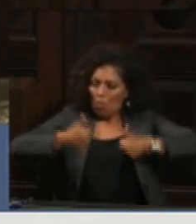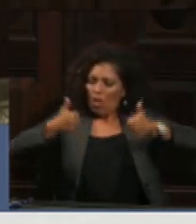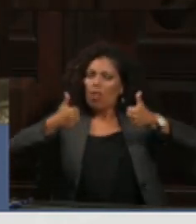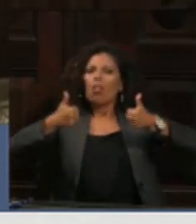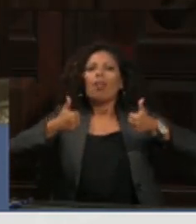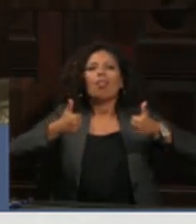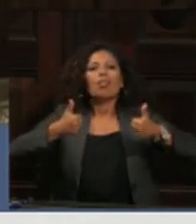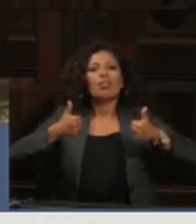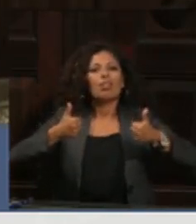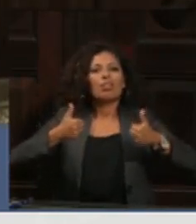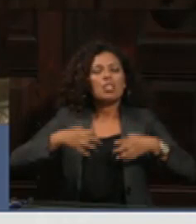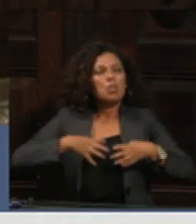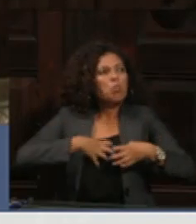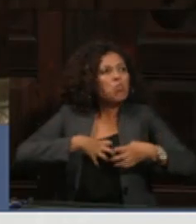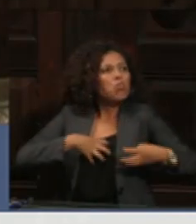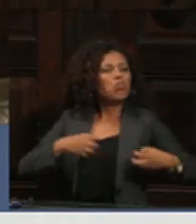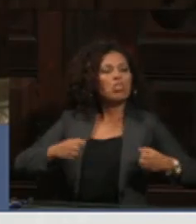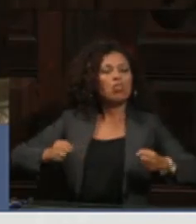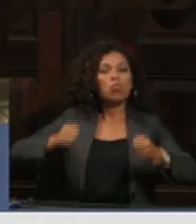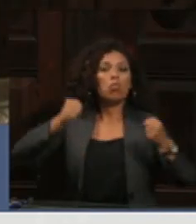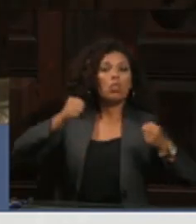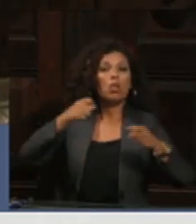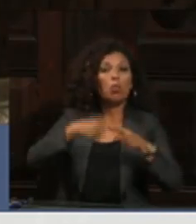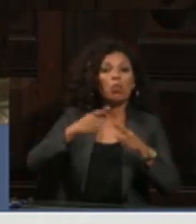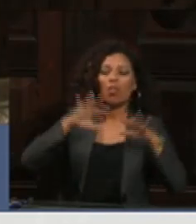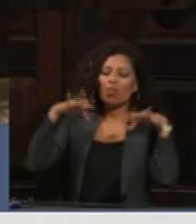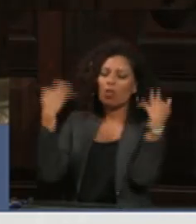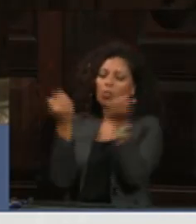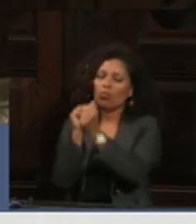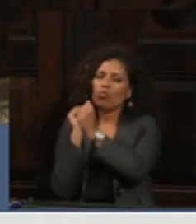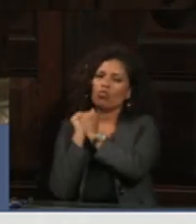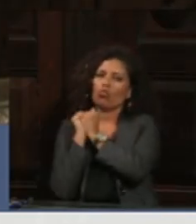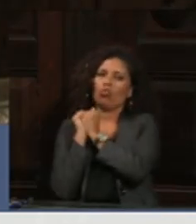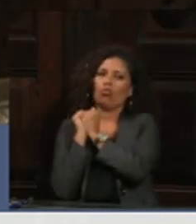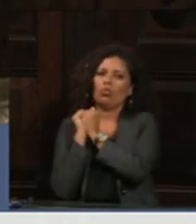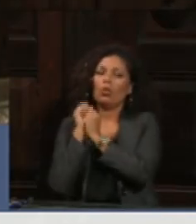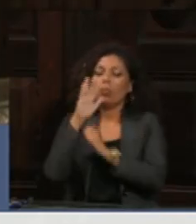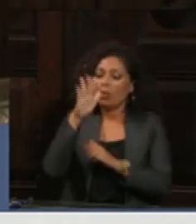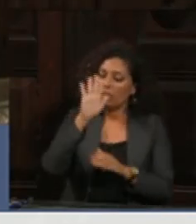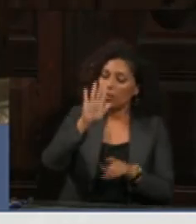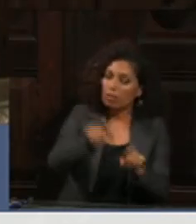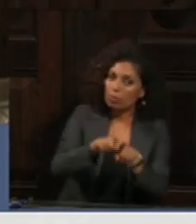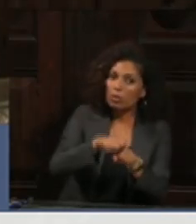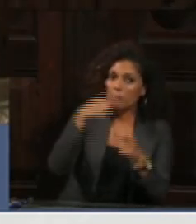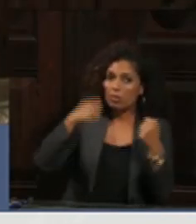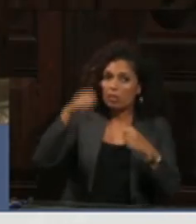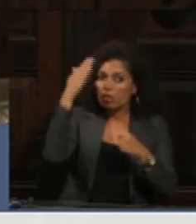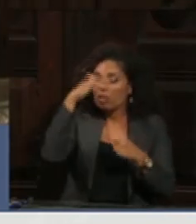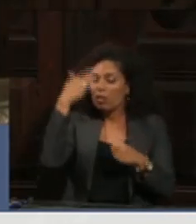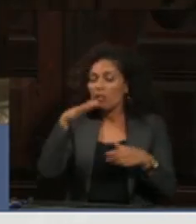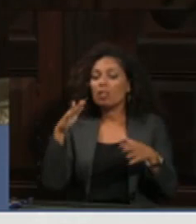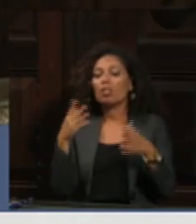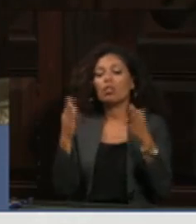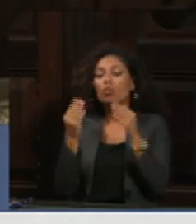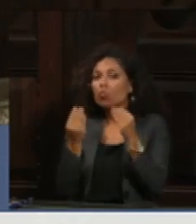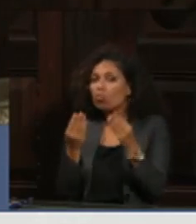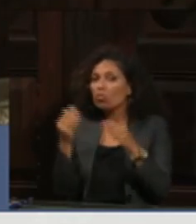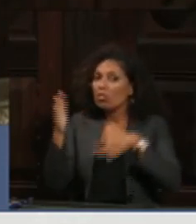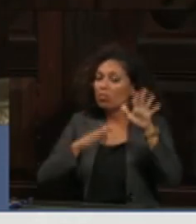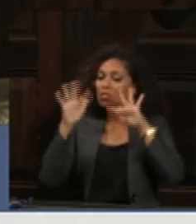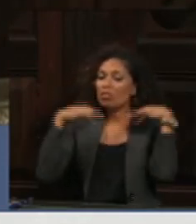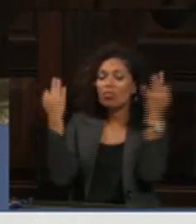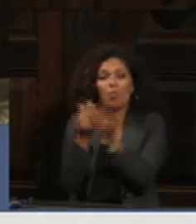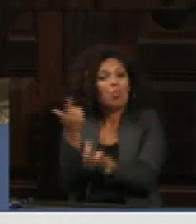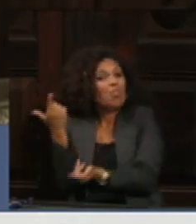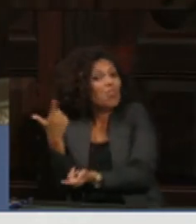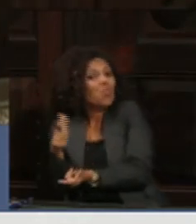sentindo pertencente em qualquer ambiente. Mas a gente precisa entender que, infelizmente, essa família não